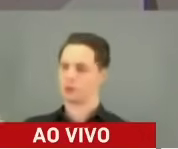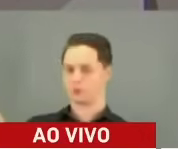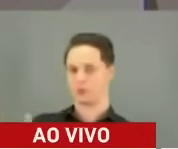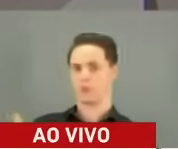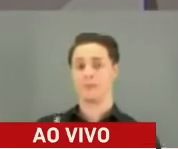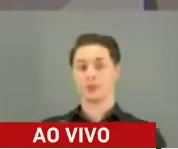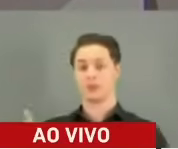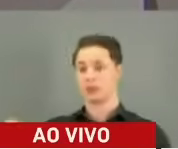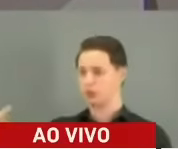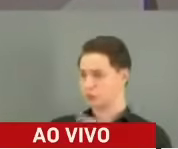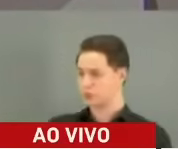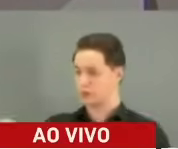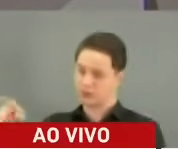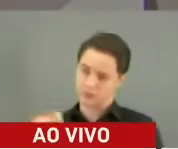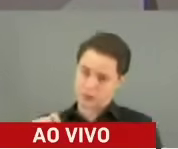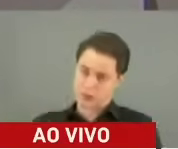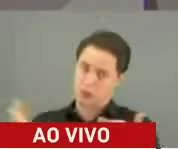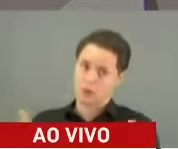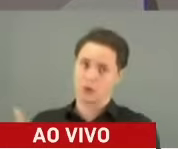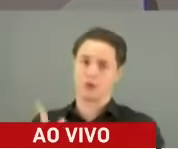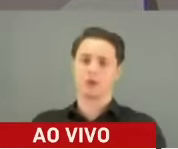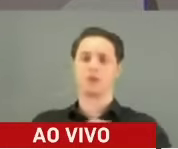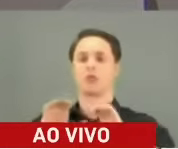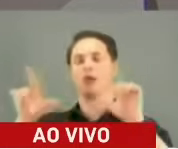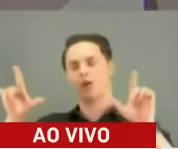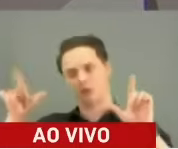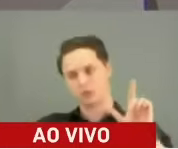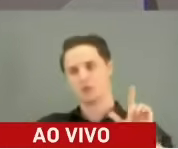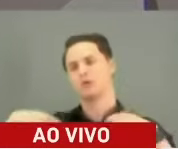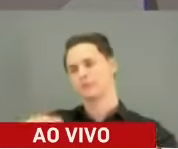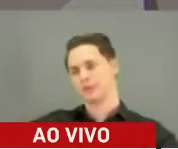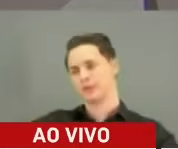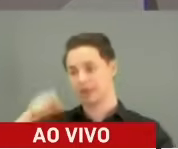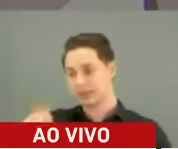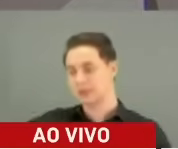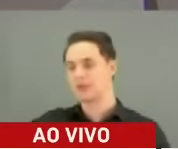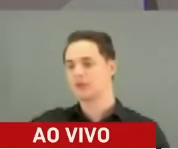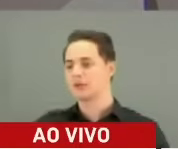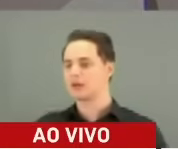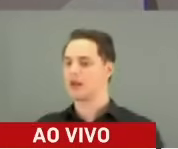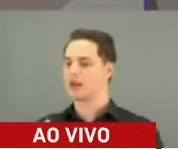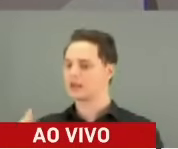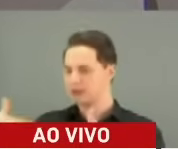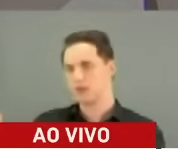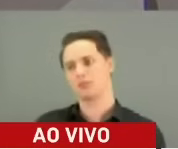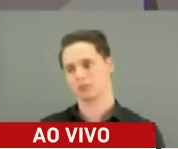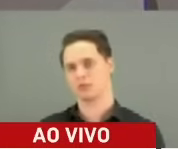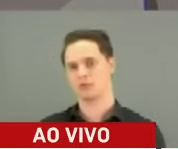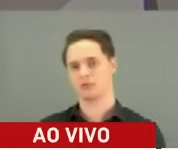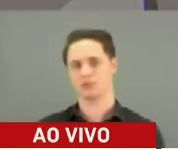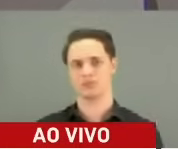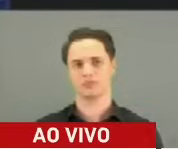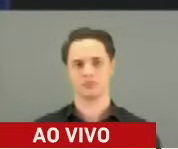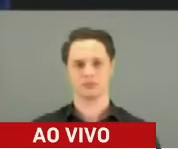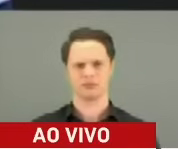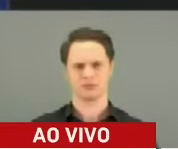Ferreira, e agora sim, general Heleno dando a sua resposta. Vamos escutar um trecho dessa resposta do general Heleno. Vamos acompanhar.